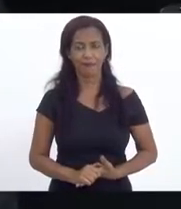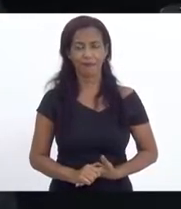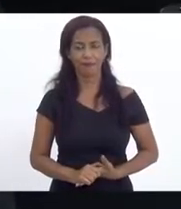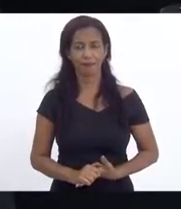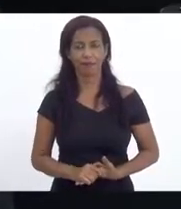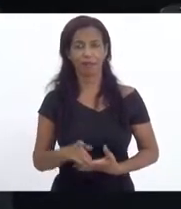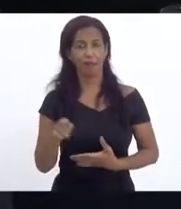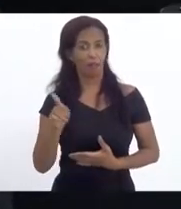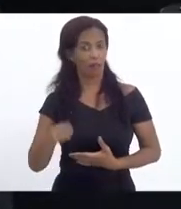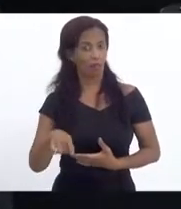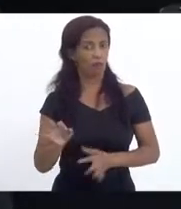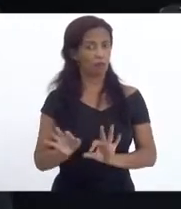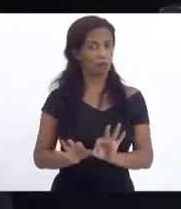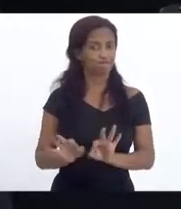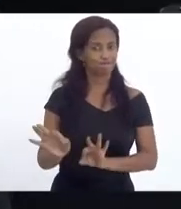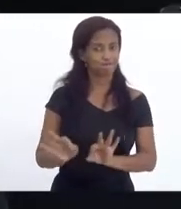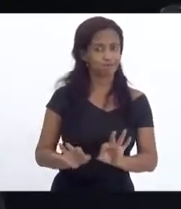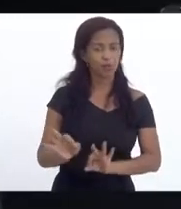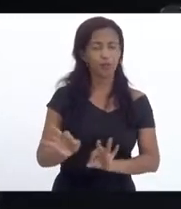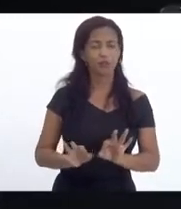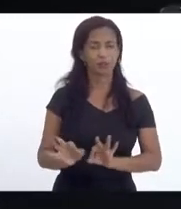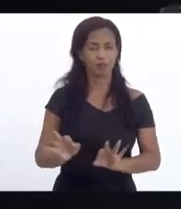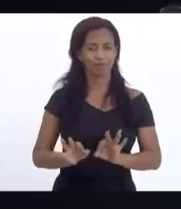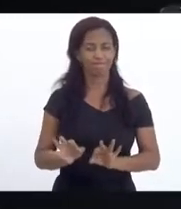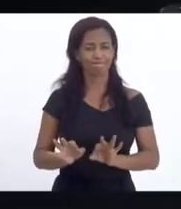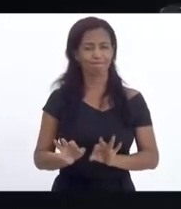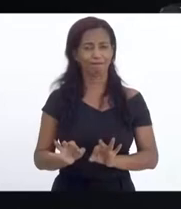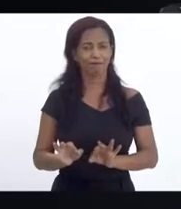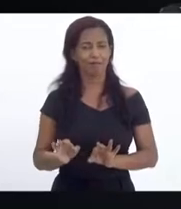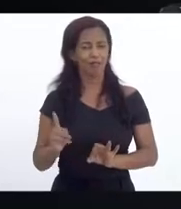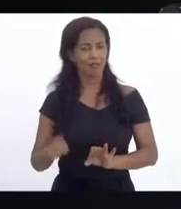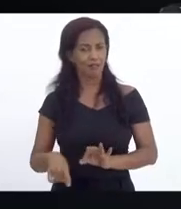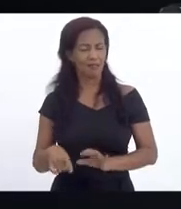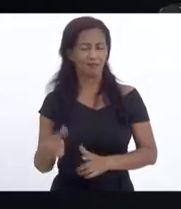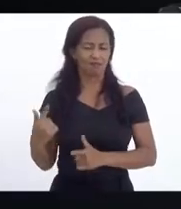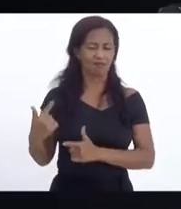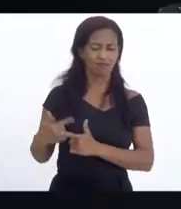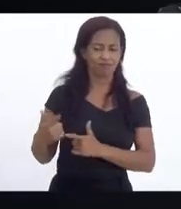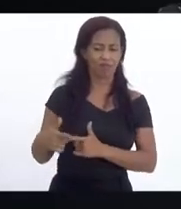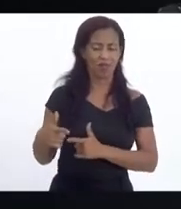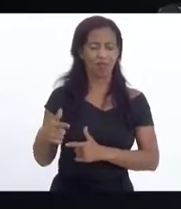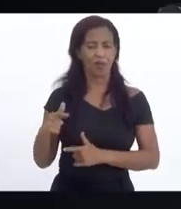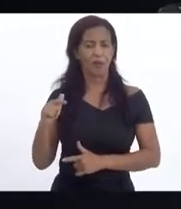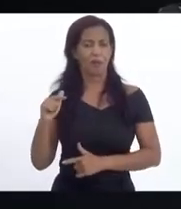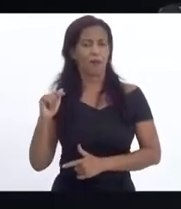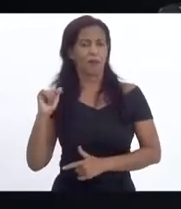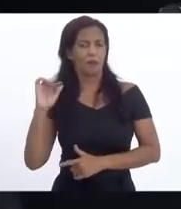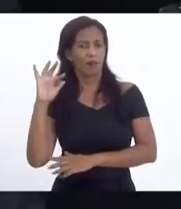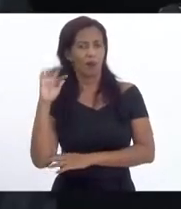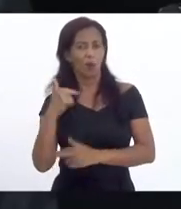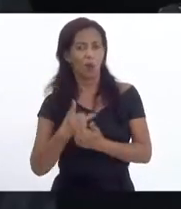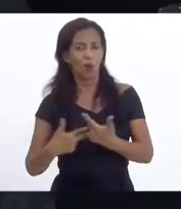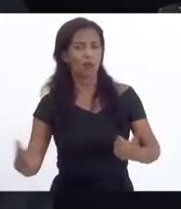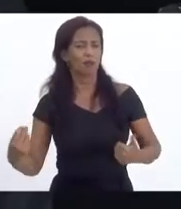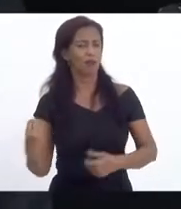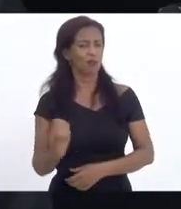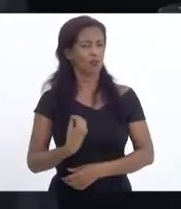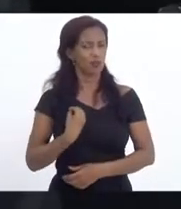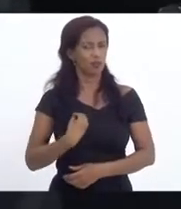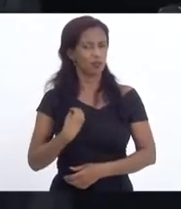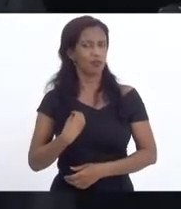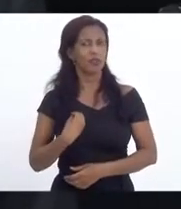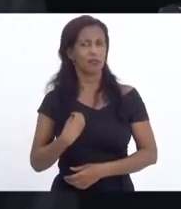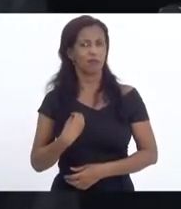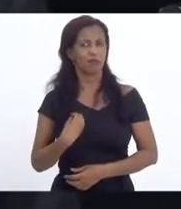É um projeto, é um gargalo que nós temos para o meio ambiente e a qualidade de vida,